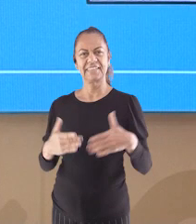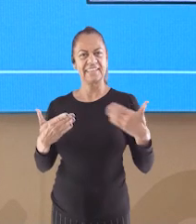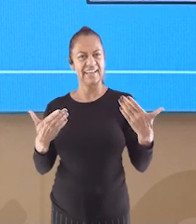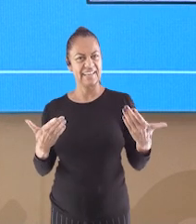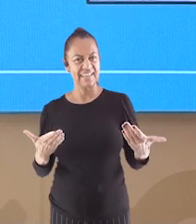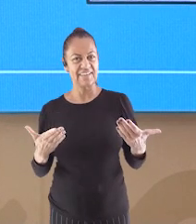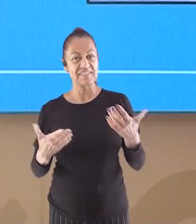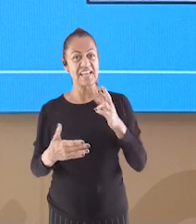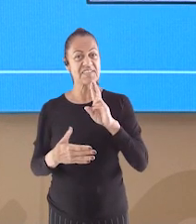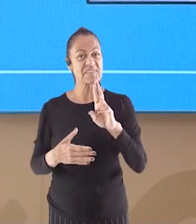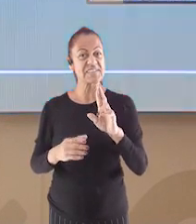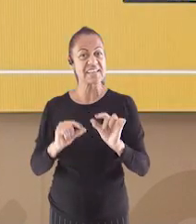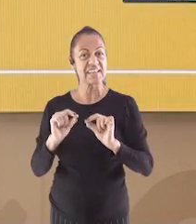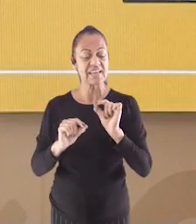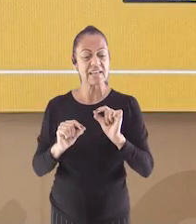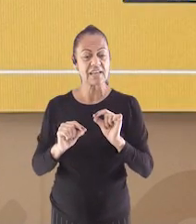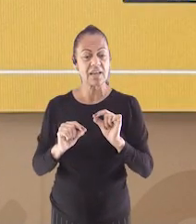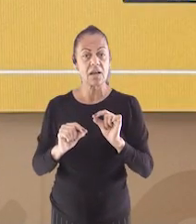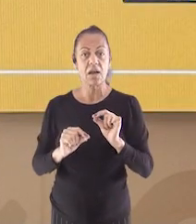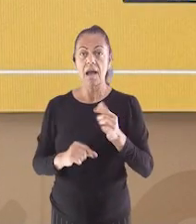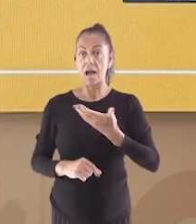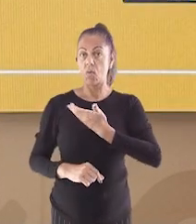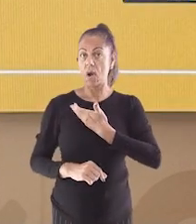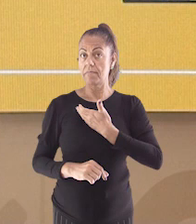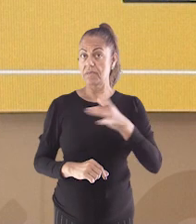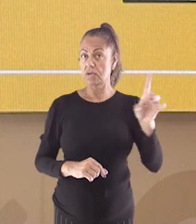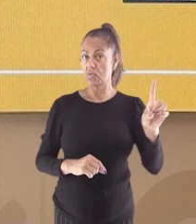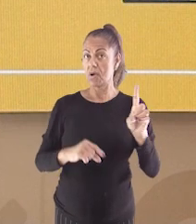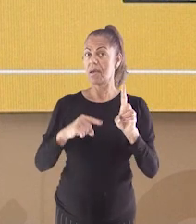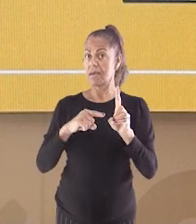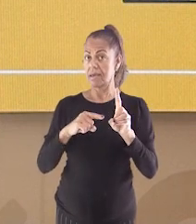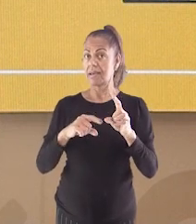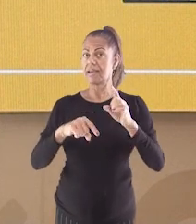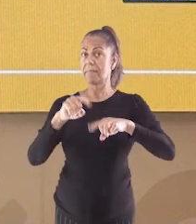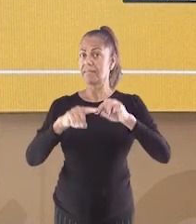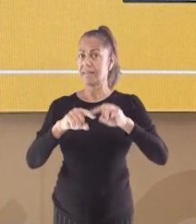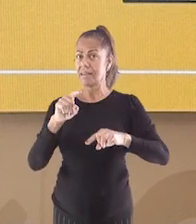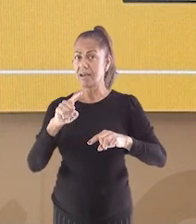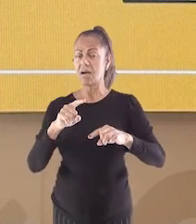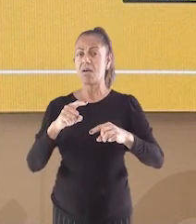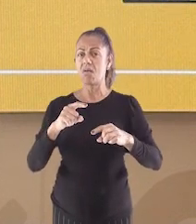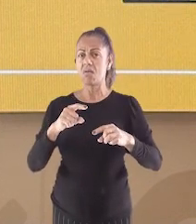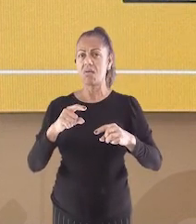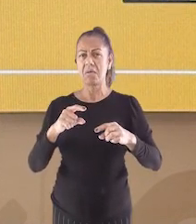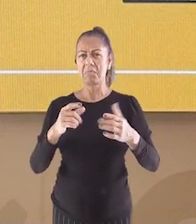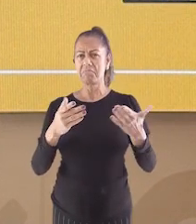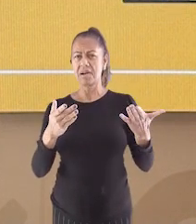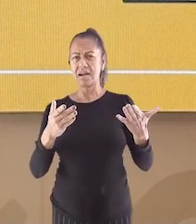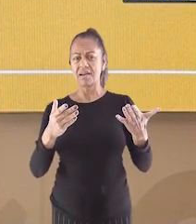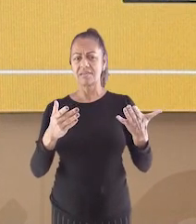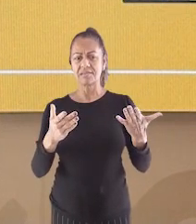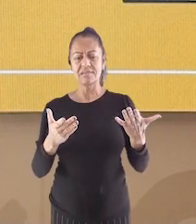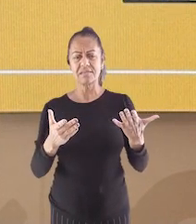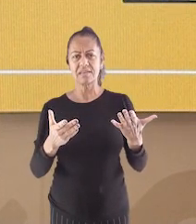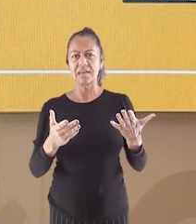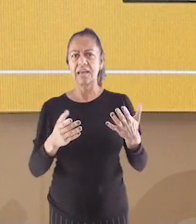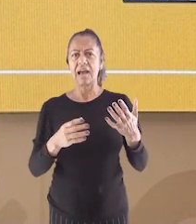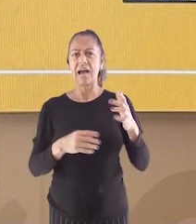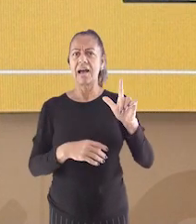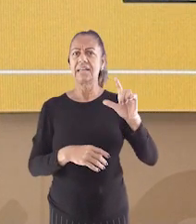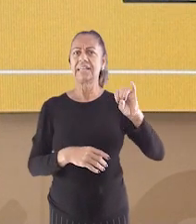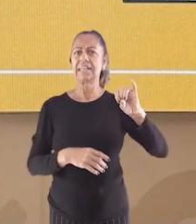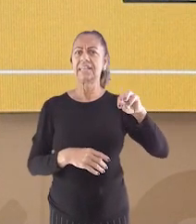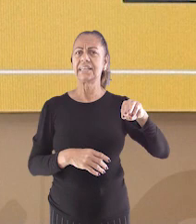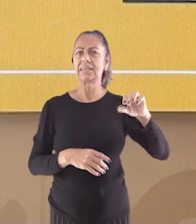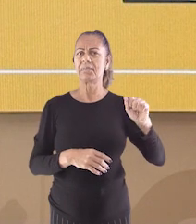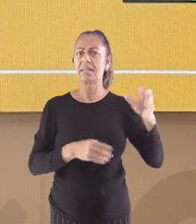E aí, o que vocês responderam? O Ed trouxe a ferramenta para o amigo. Só que ele não foi nada discreto, uma vez que ele